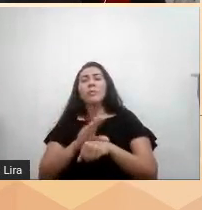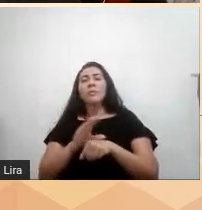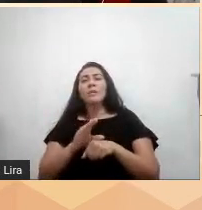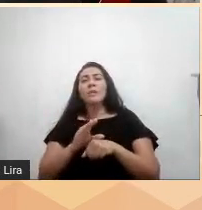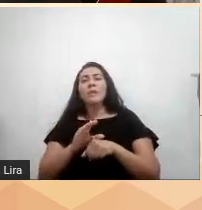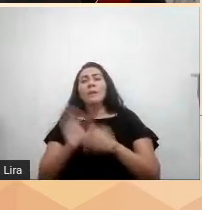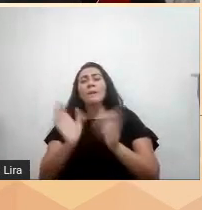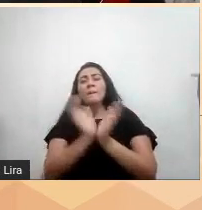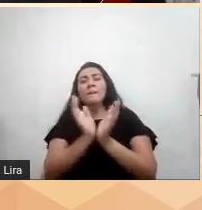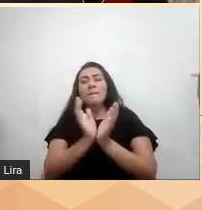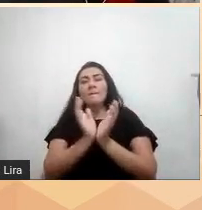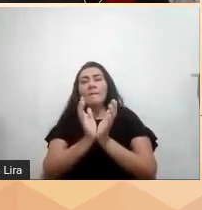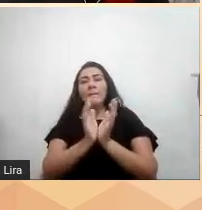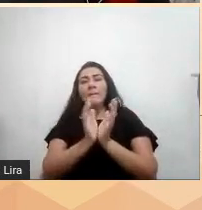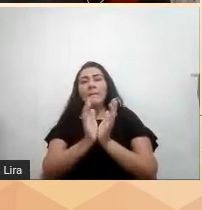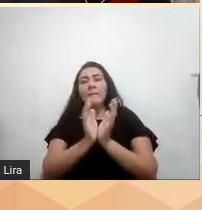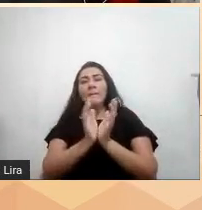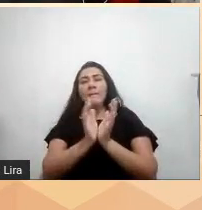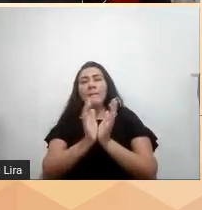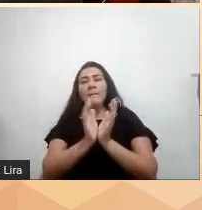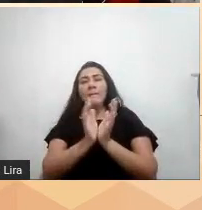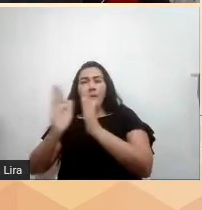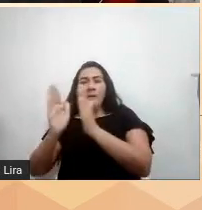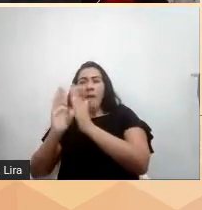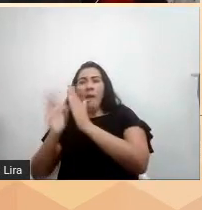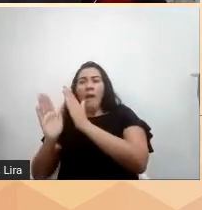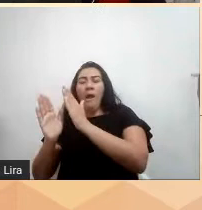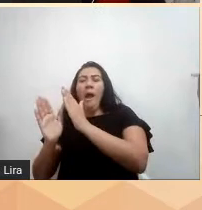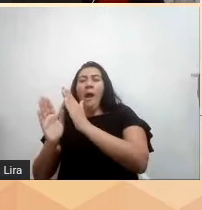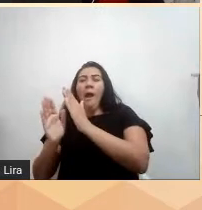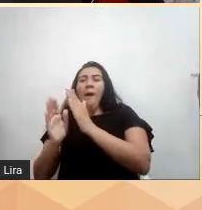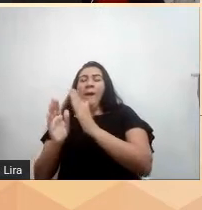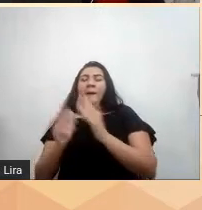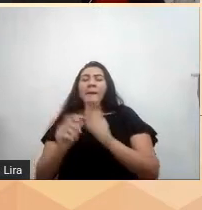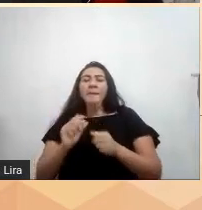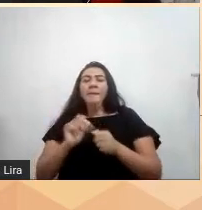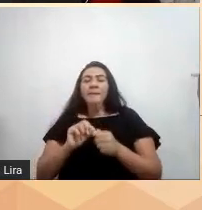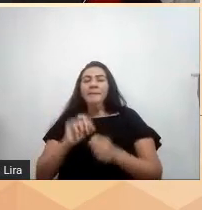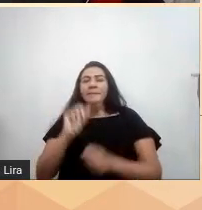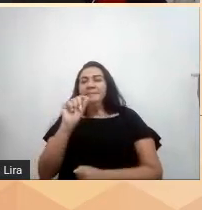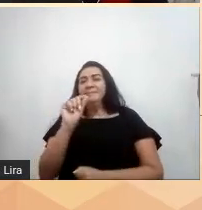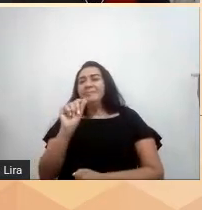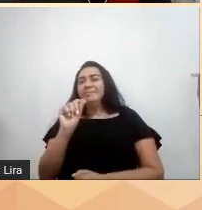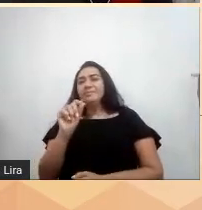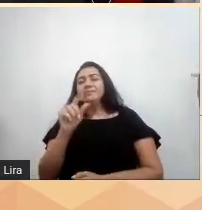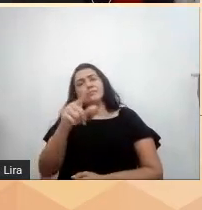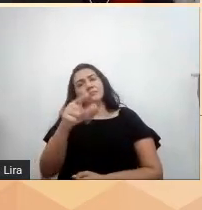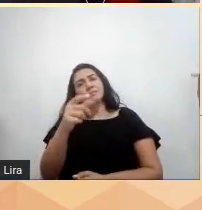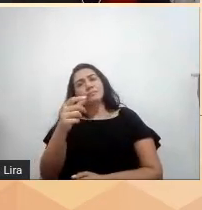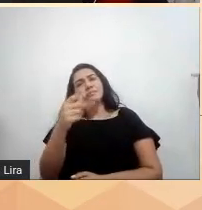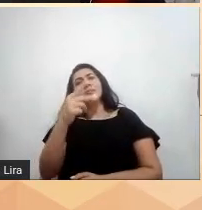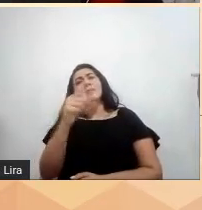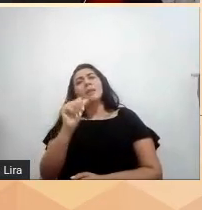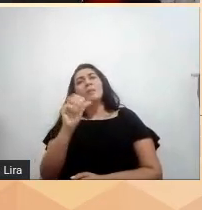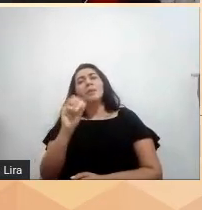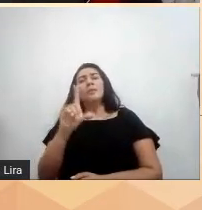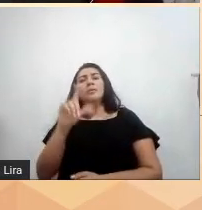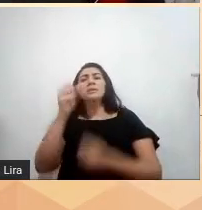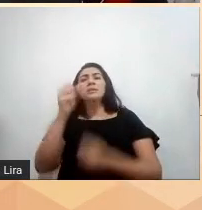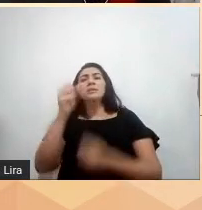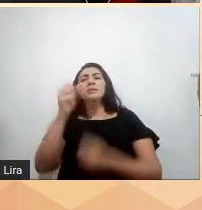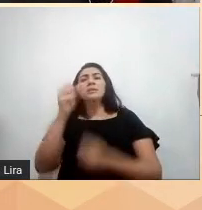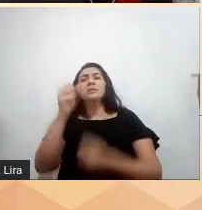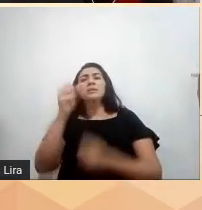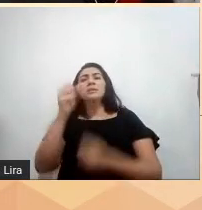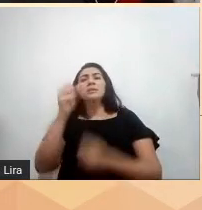vamos dizer assim, que, Paola, você fala que elaborar projetos tem muito a ver também com a captação de recursos, ou seja,